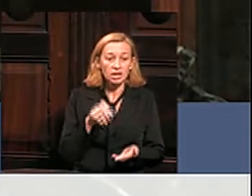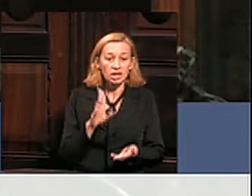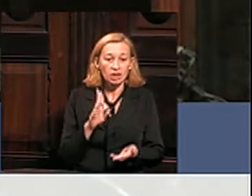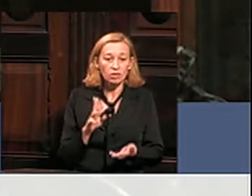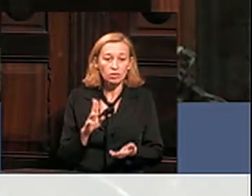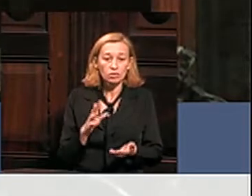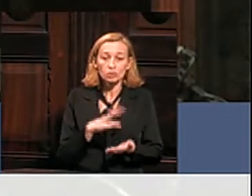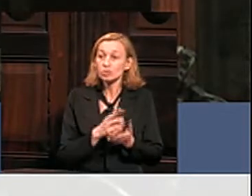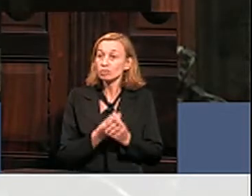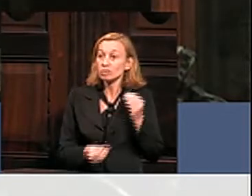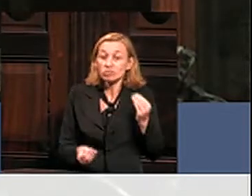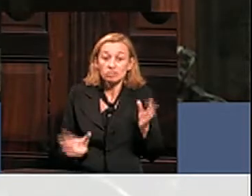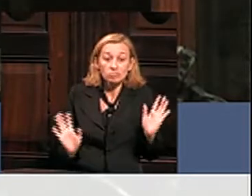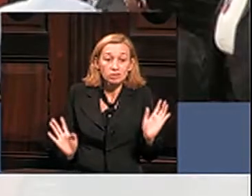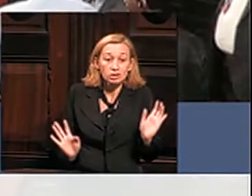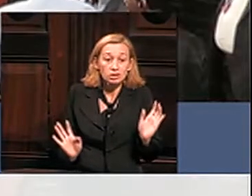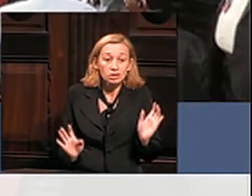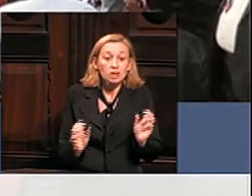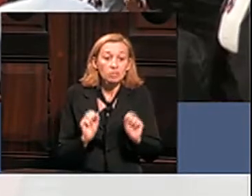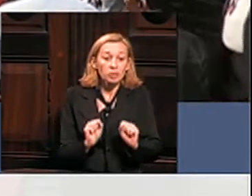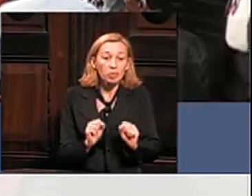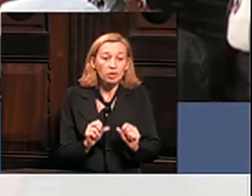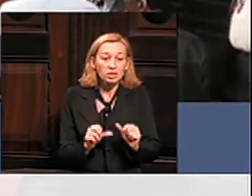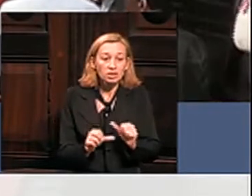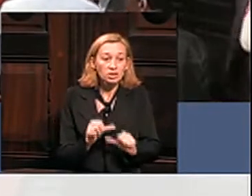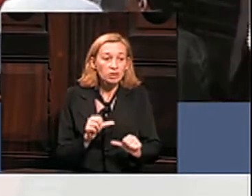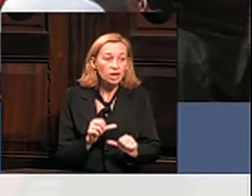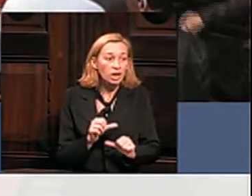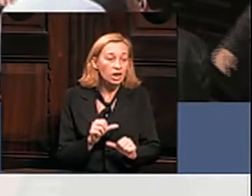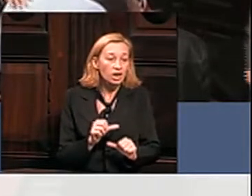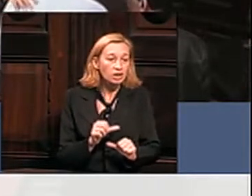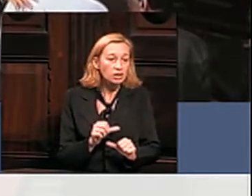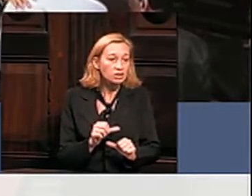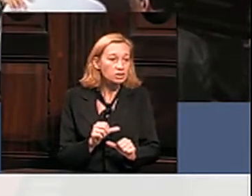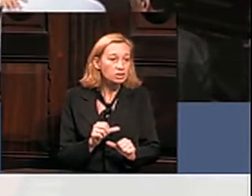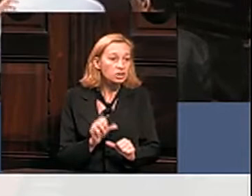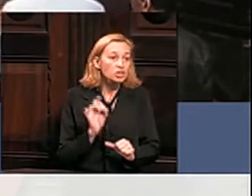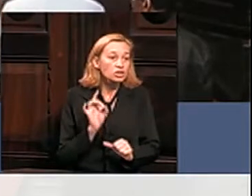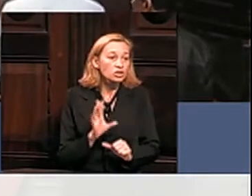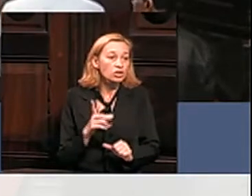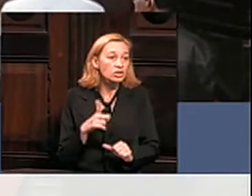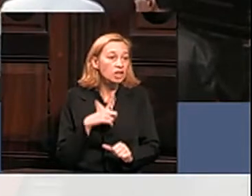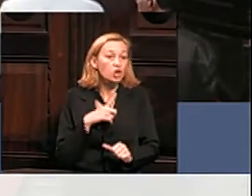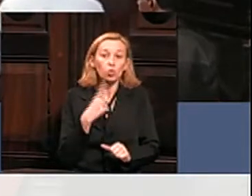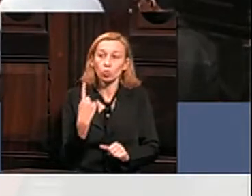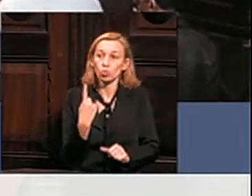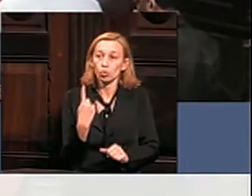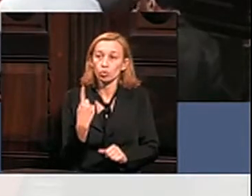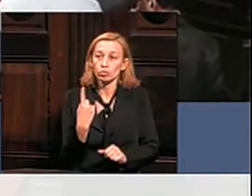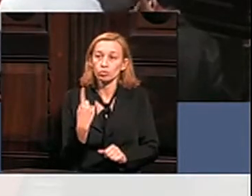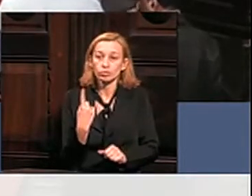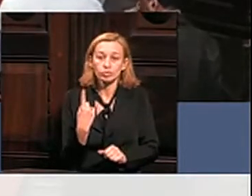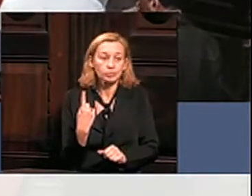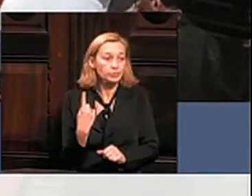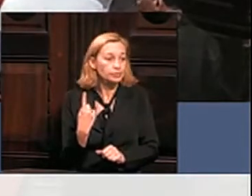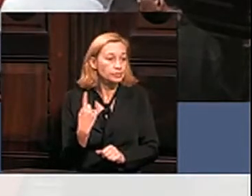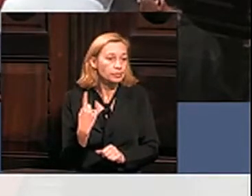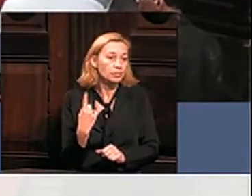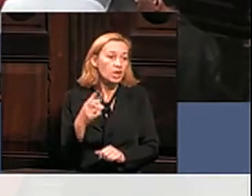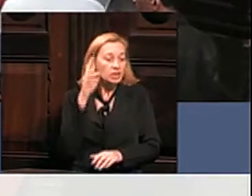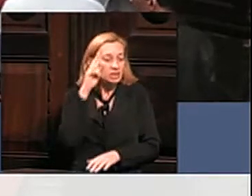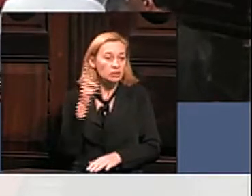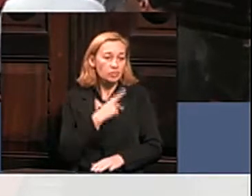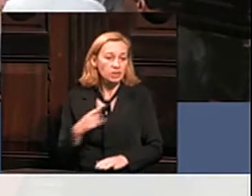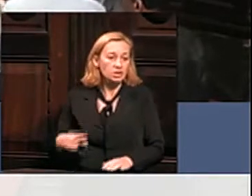Vossa Excelência pode adiantar um outro destaque. Meu presidente. Que... Não, só tem um destaque. Houve desistência dos demais destaques. Meu presidente.